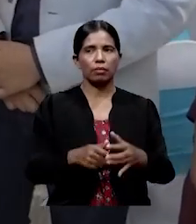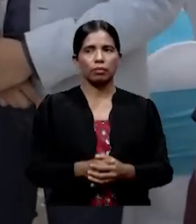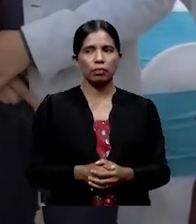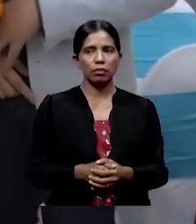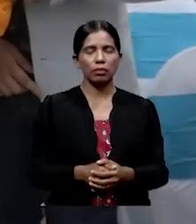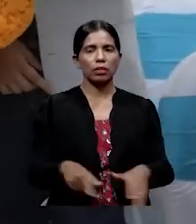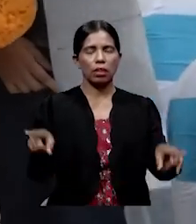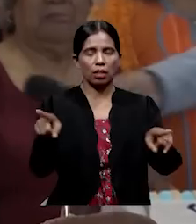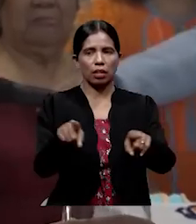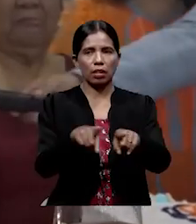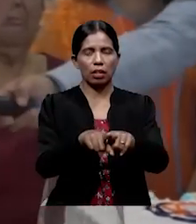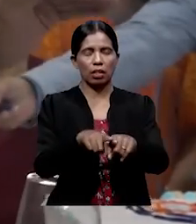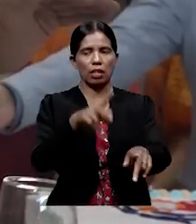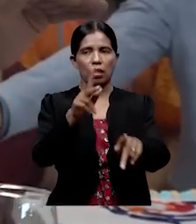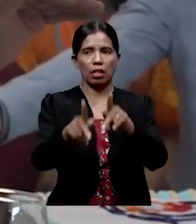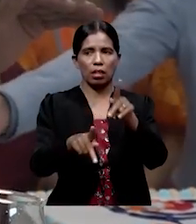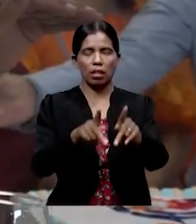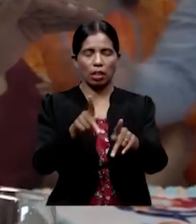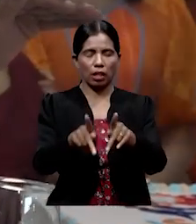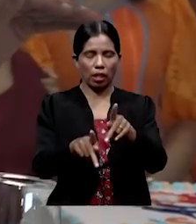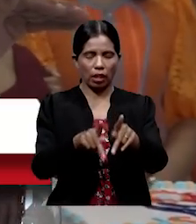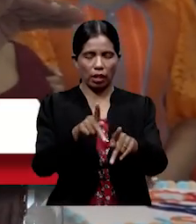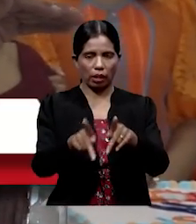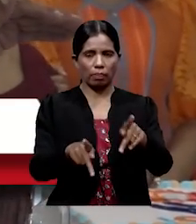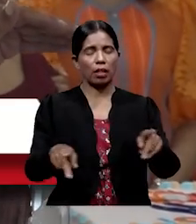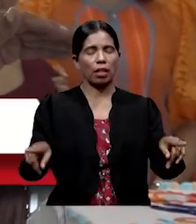nuda ema humano.